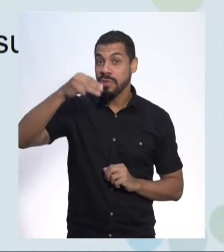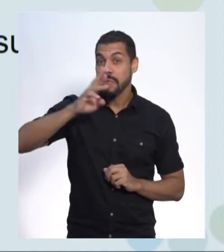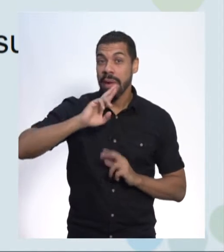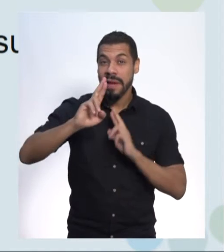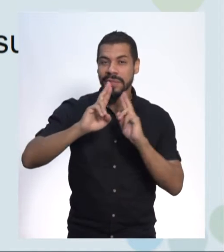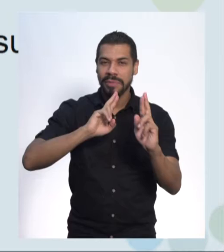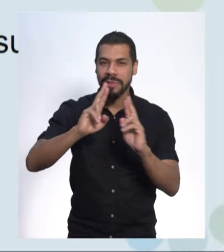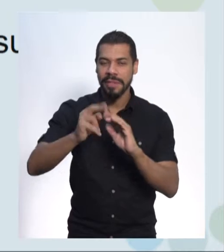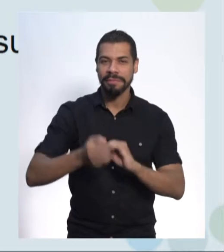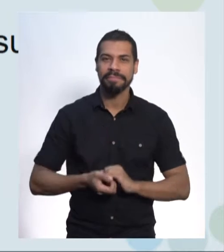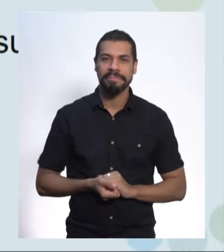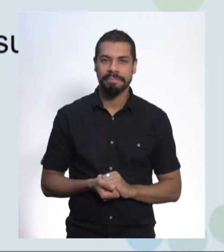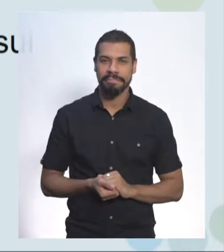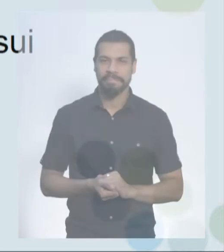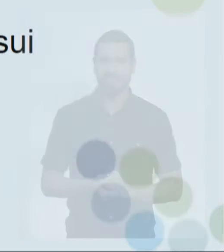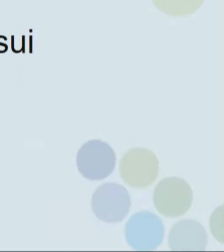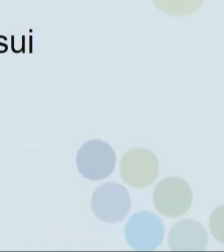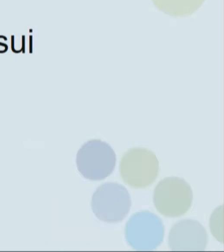responderem.